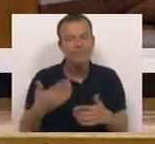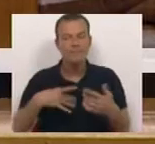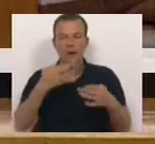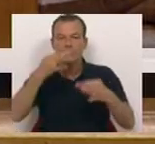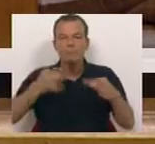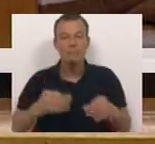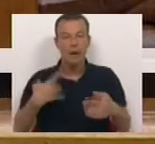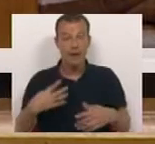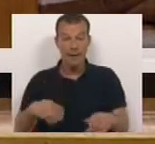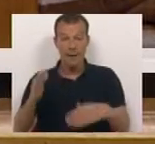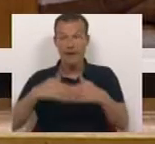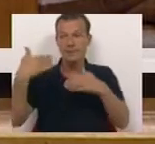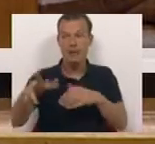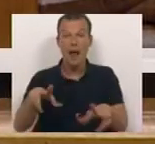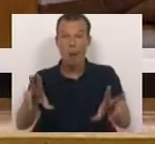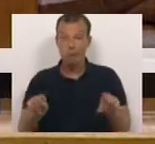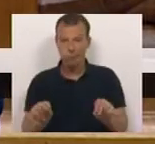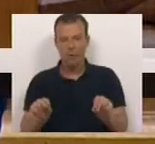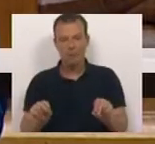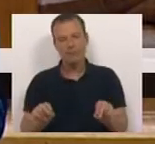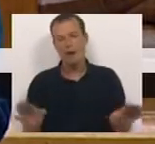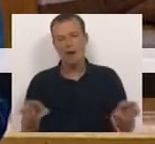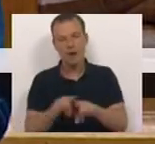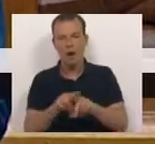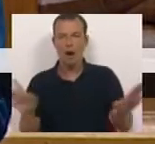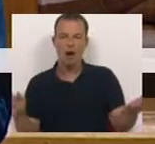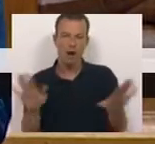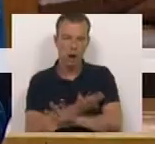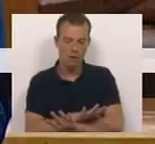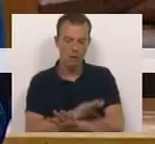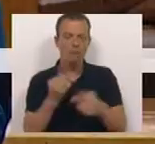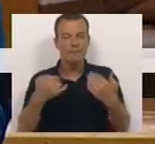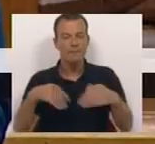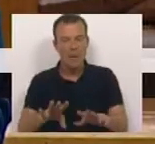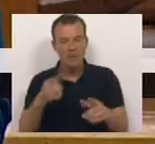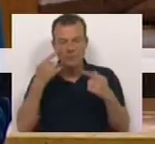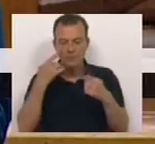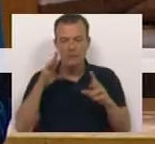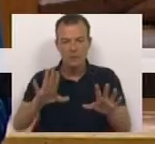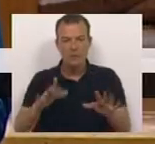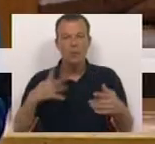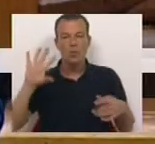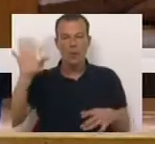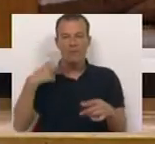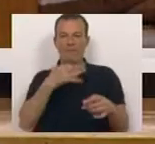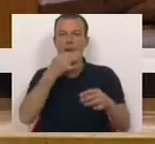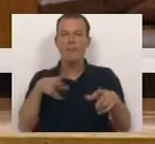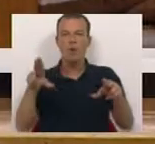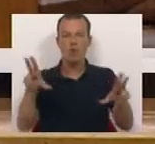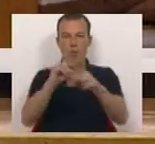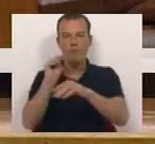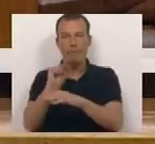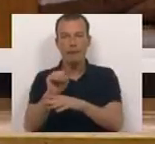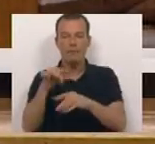afinal, a tal saída limpa não passou de conversa fiada. Mas convém também ter presente que, quando falamos do novo banco, estamos a falar